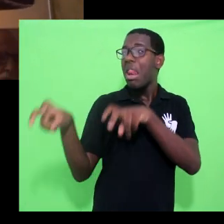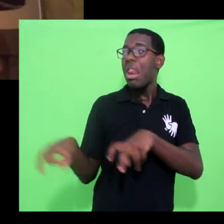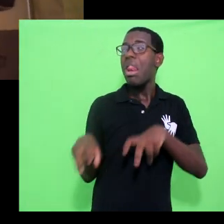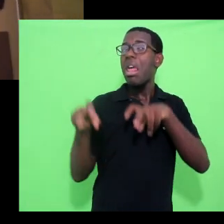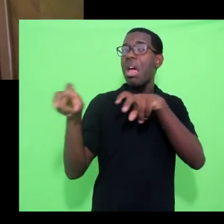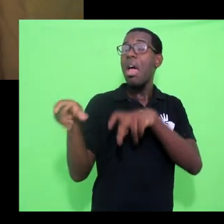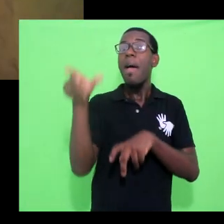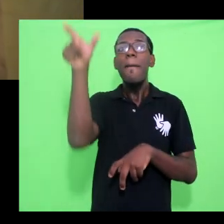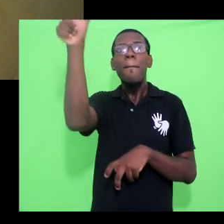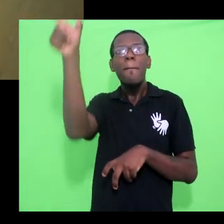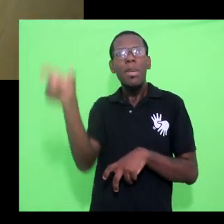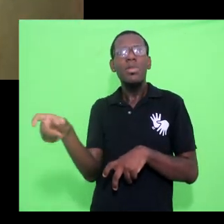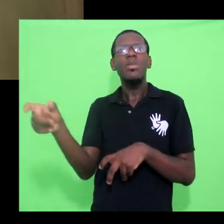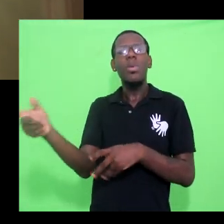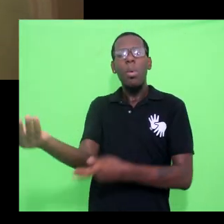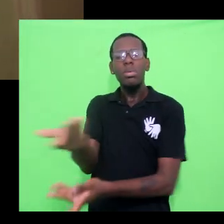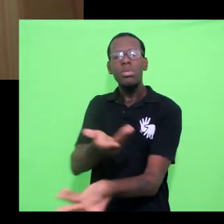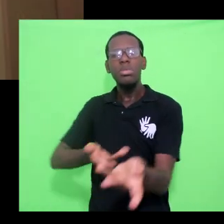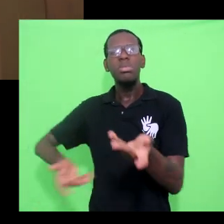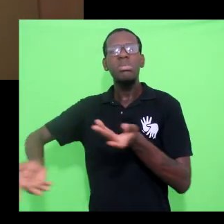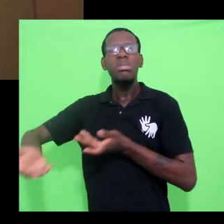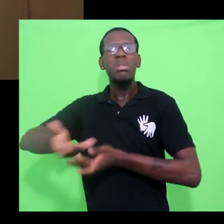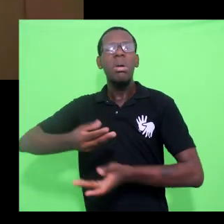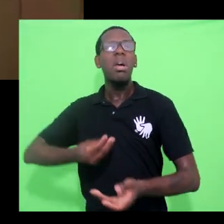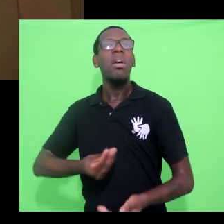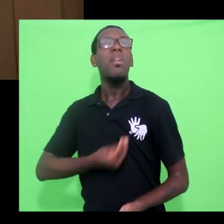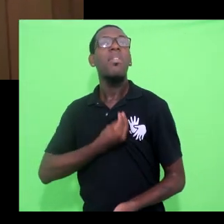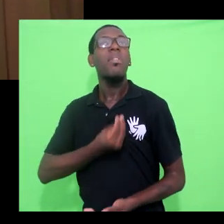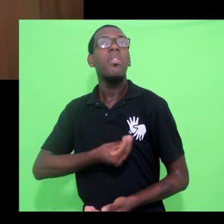procurávamos moradores antigos do local,